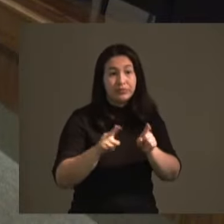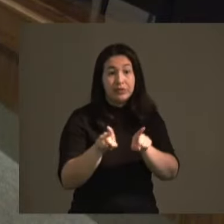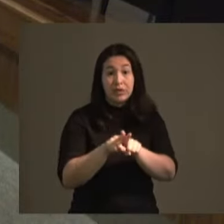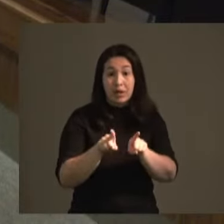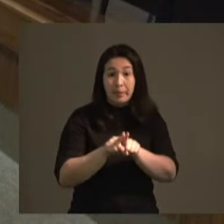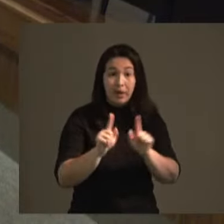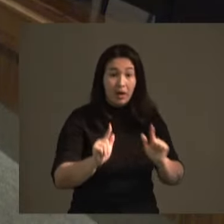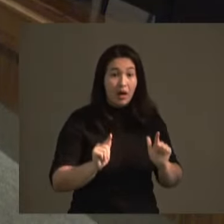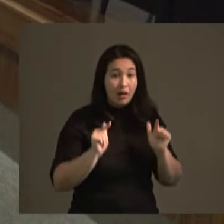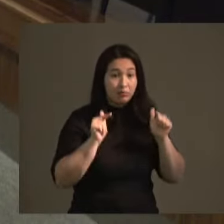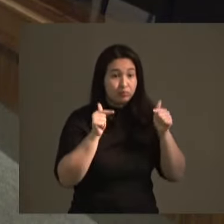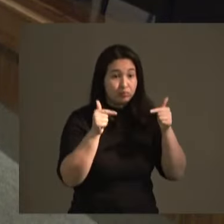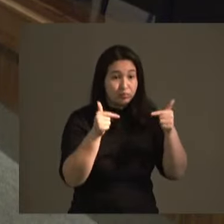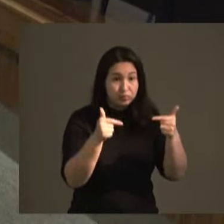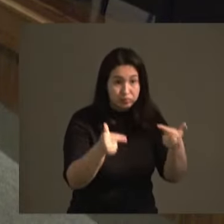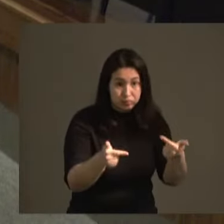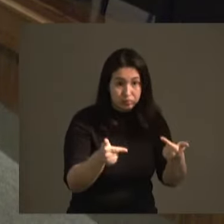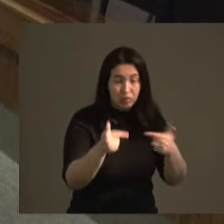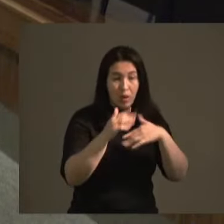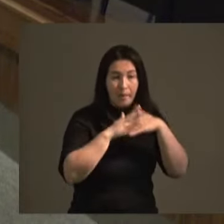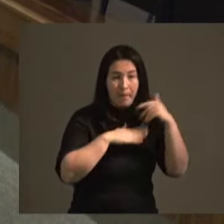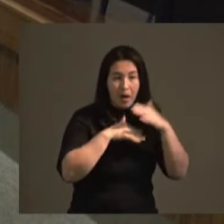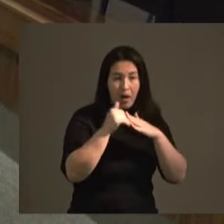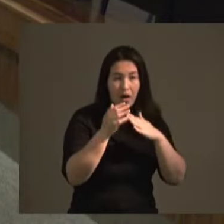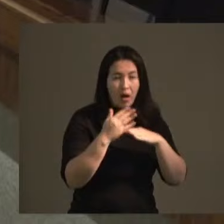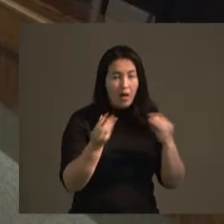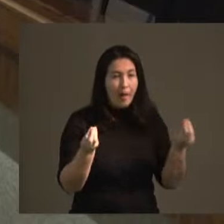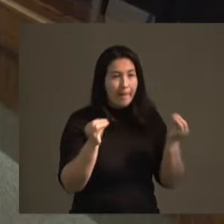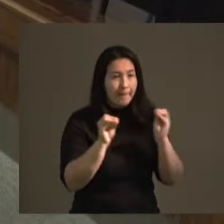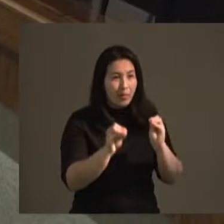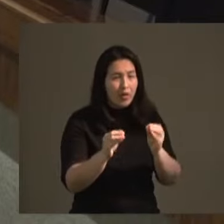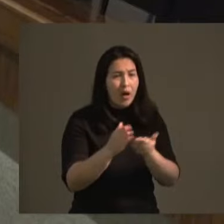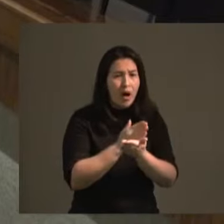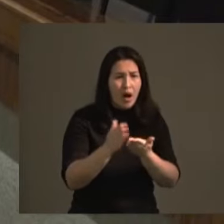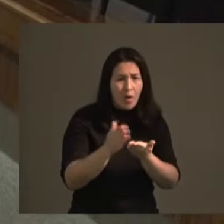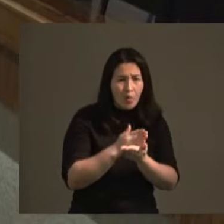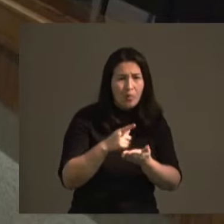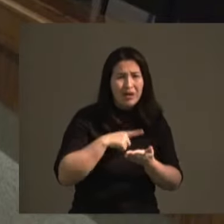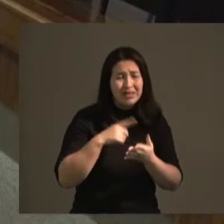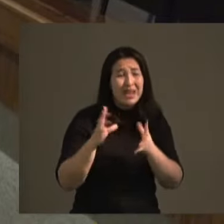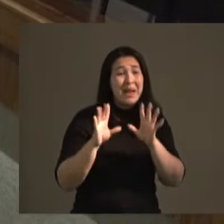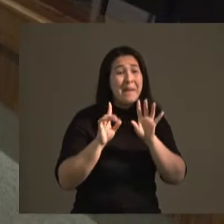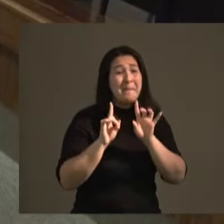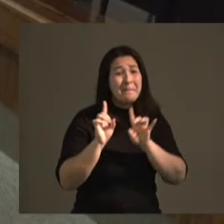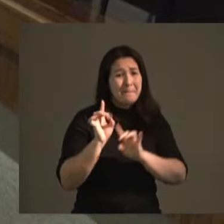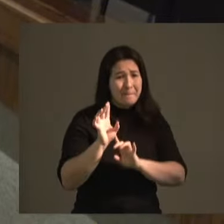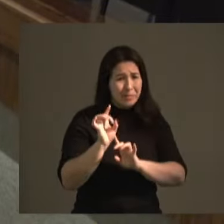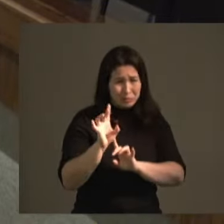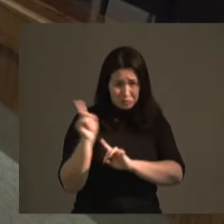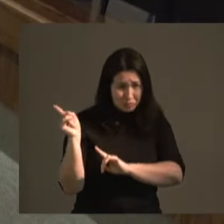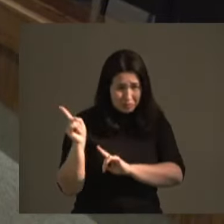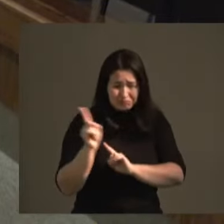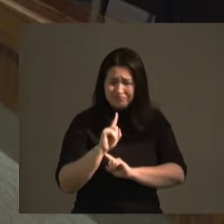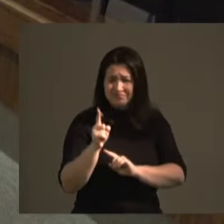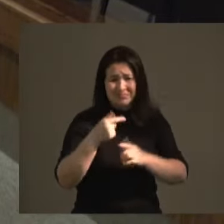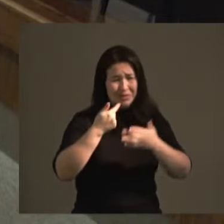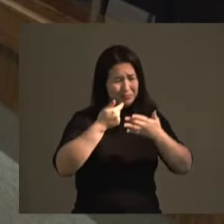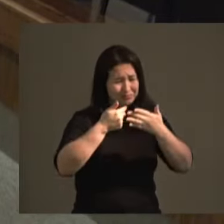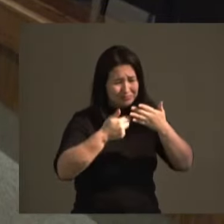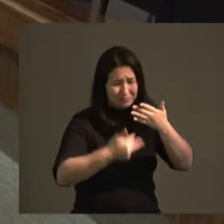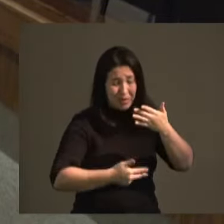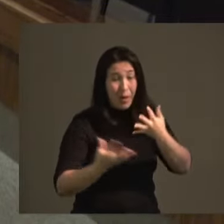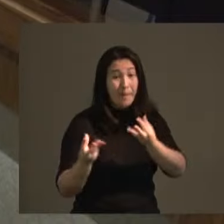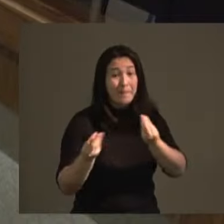das ações que estão no plano. Nós tratamos aqui apenas algumas, mas tem muitas outras, né? Então, deixo